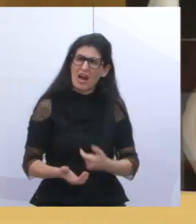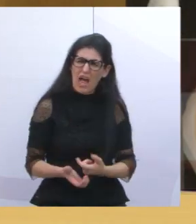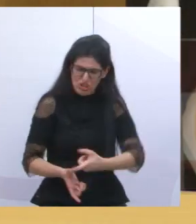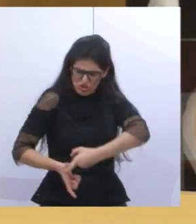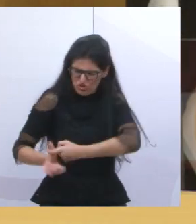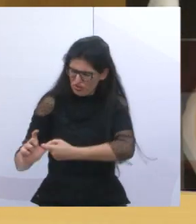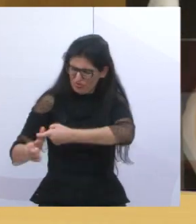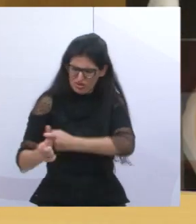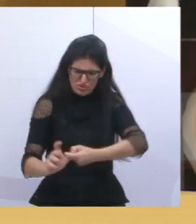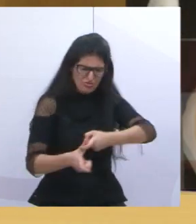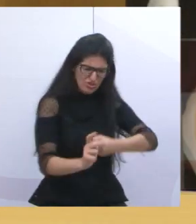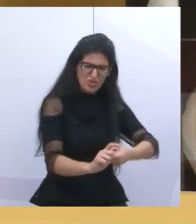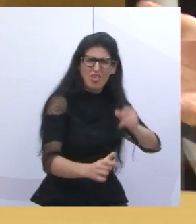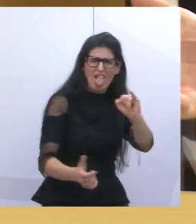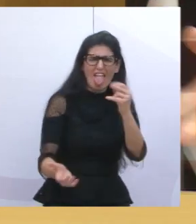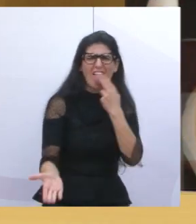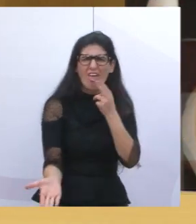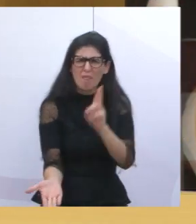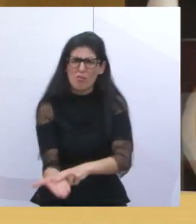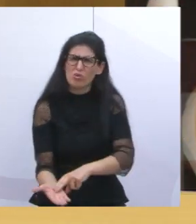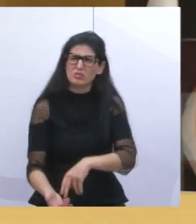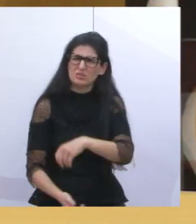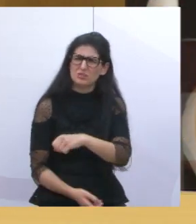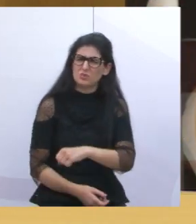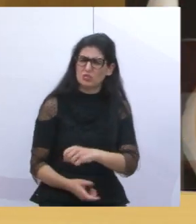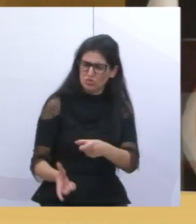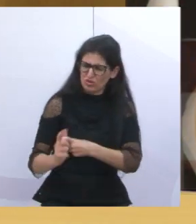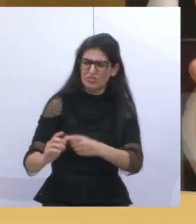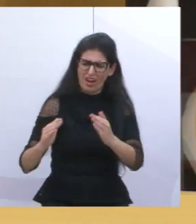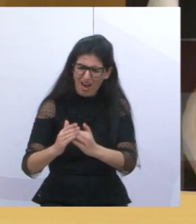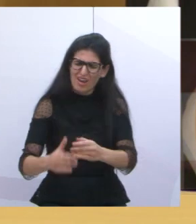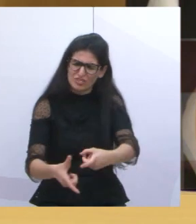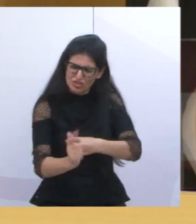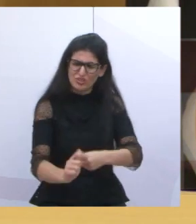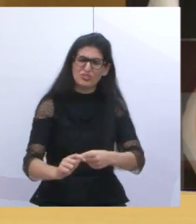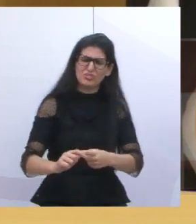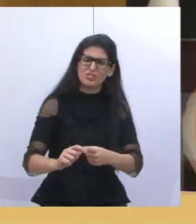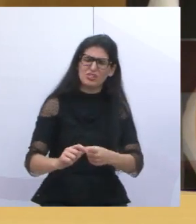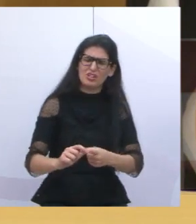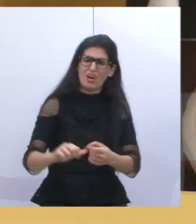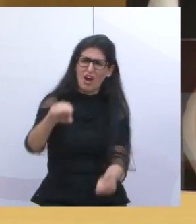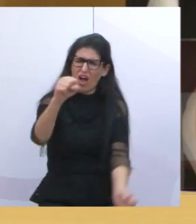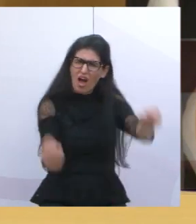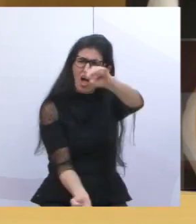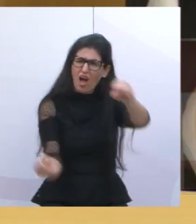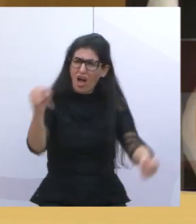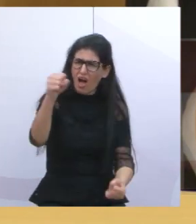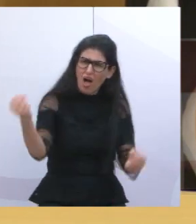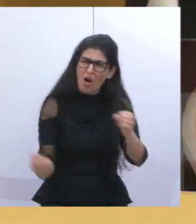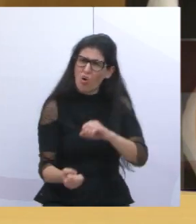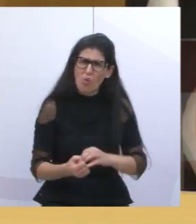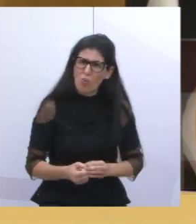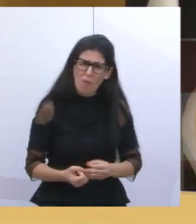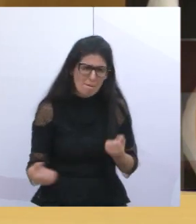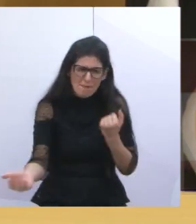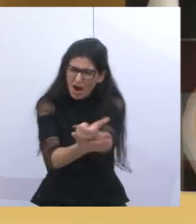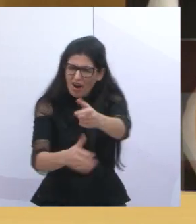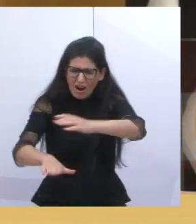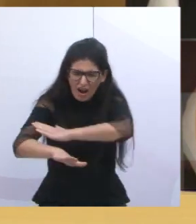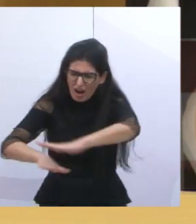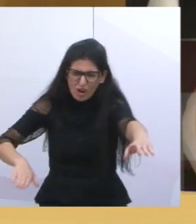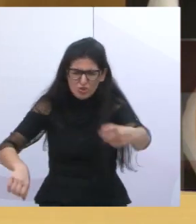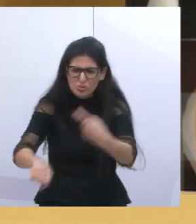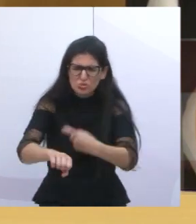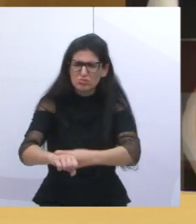imposto aí a partir do mês de janeiro que o pobre não aguenta essa situação. Então, por isso que nós vamos, sim, sem dúvida,